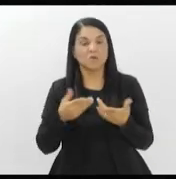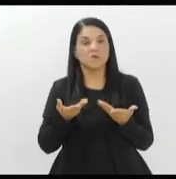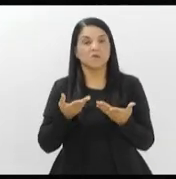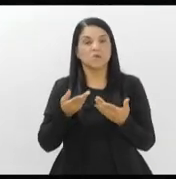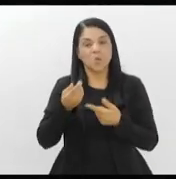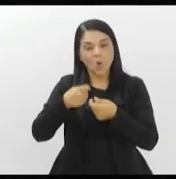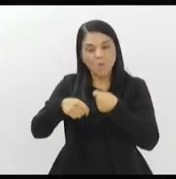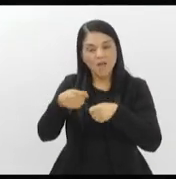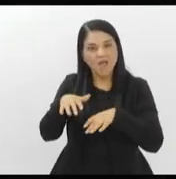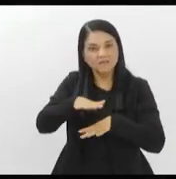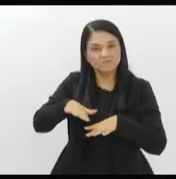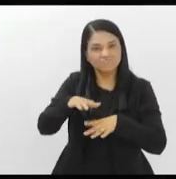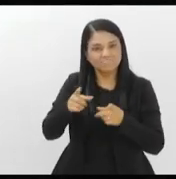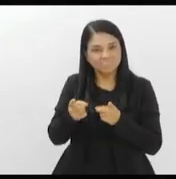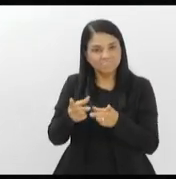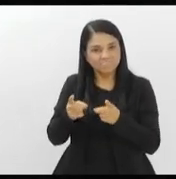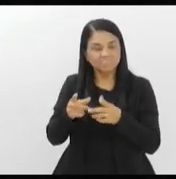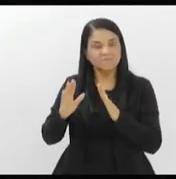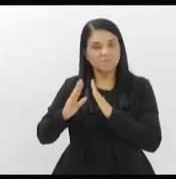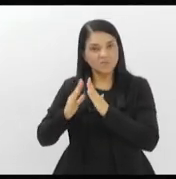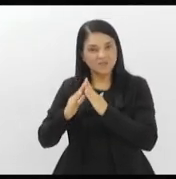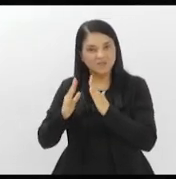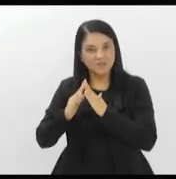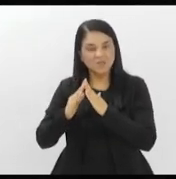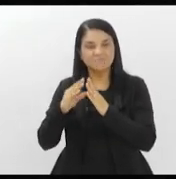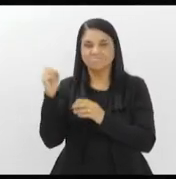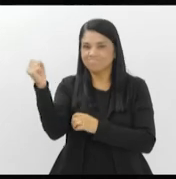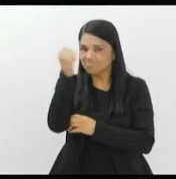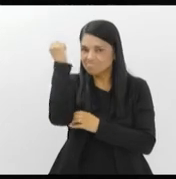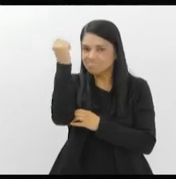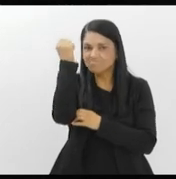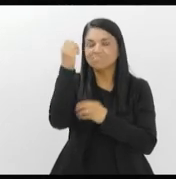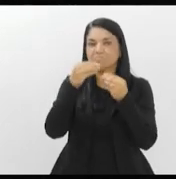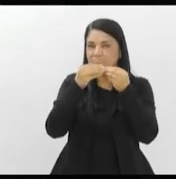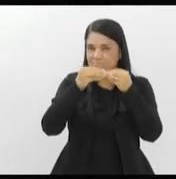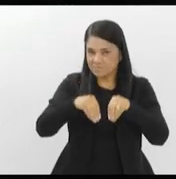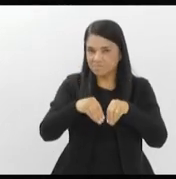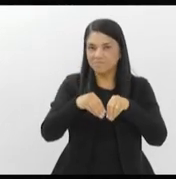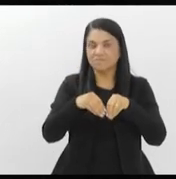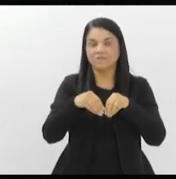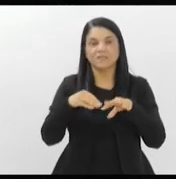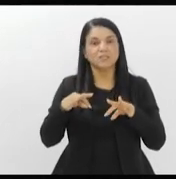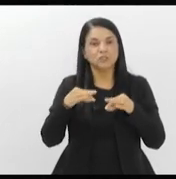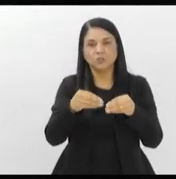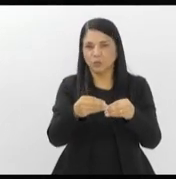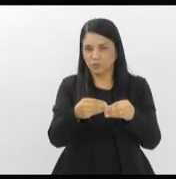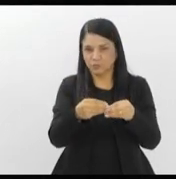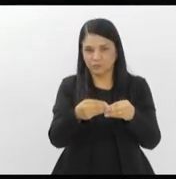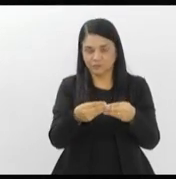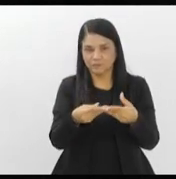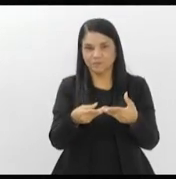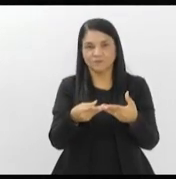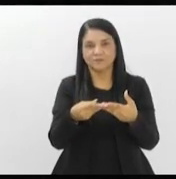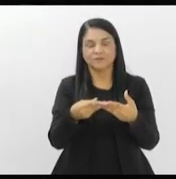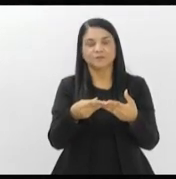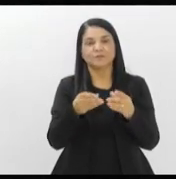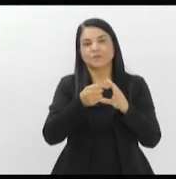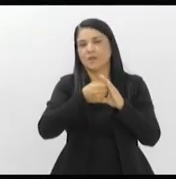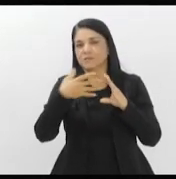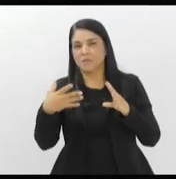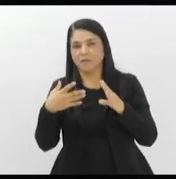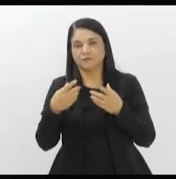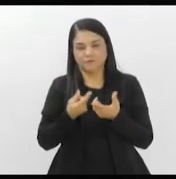local, os moradores foram gravemente afetados em todos os sentidos, no aspecto